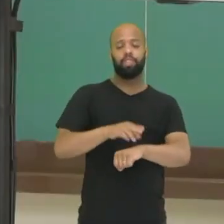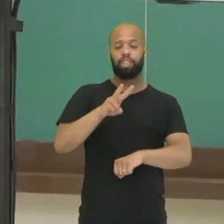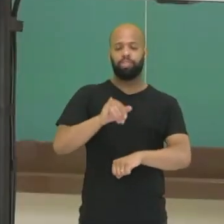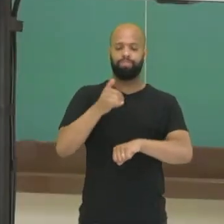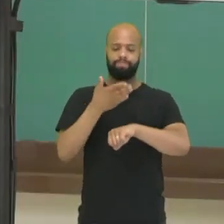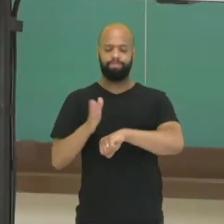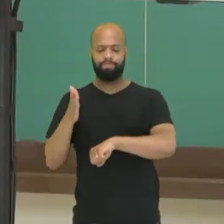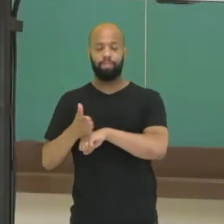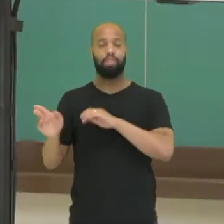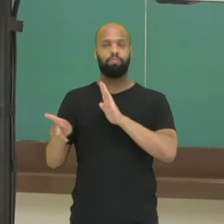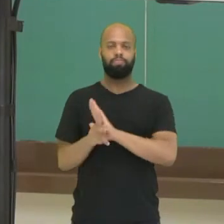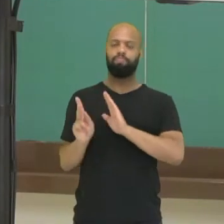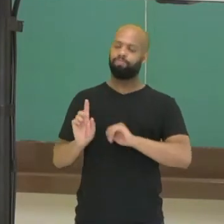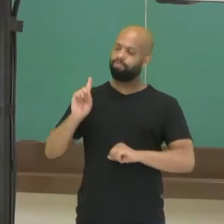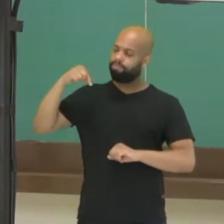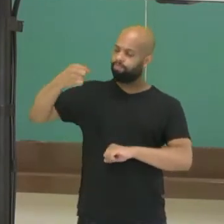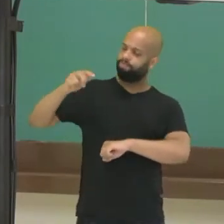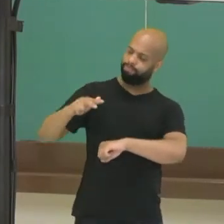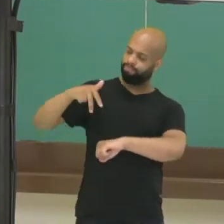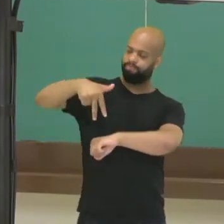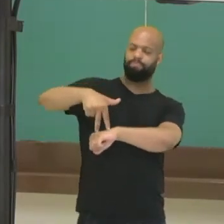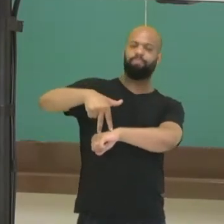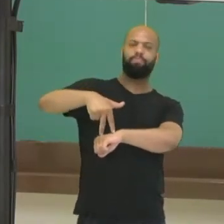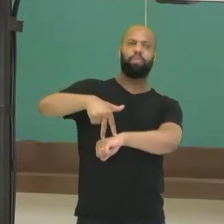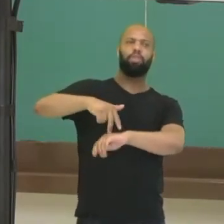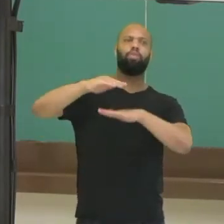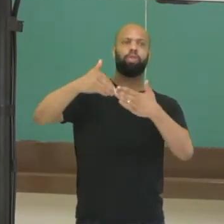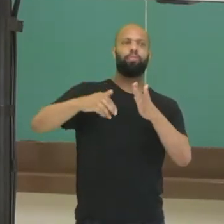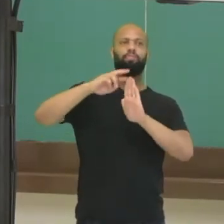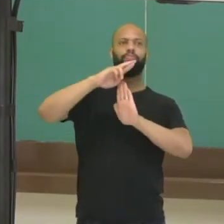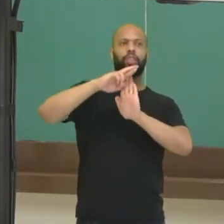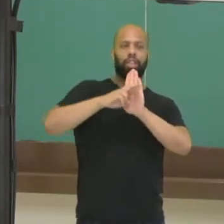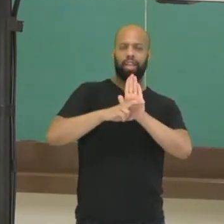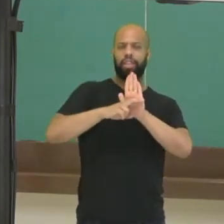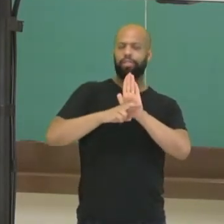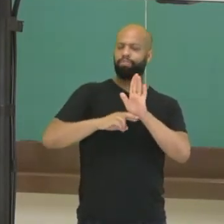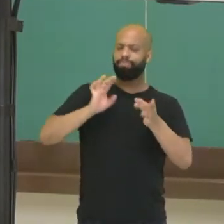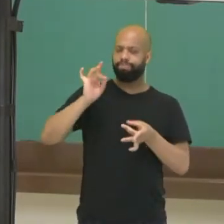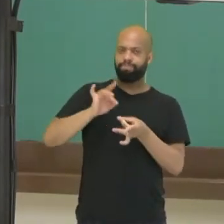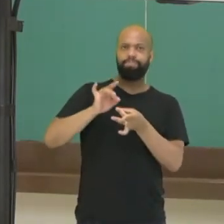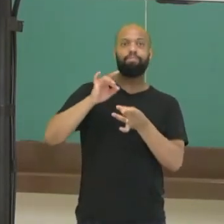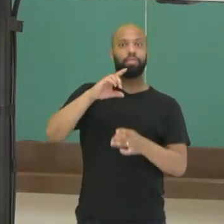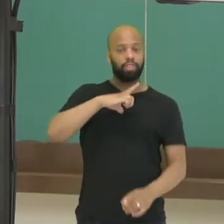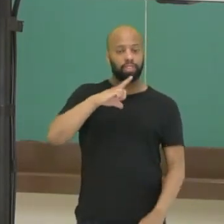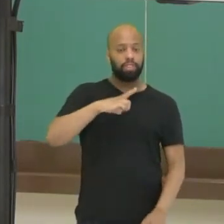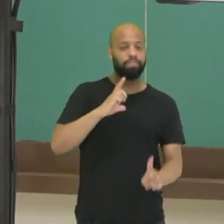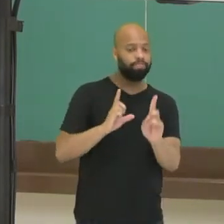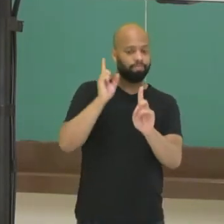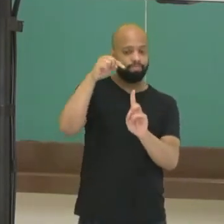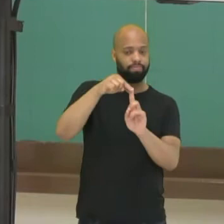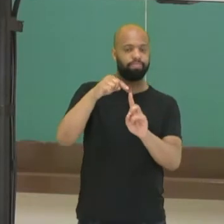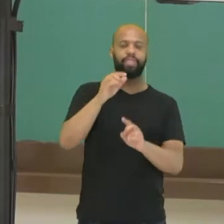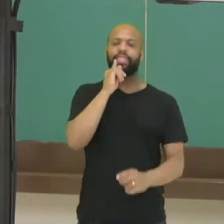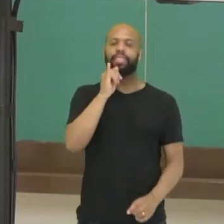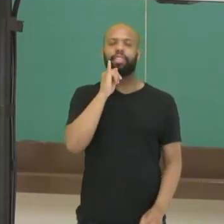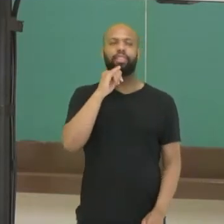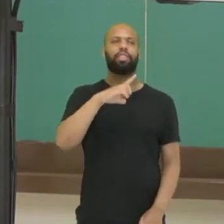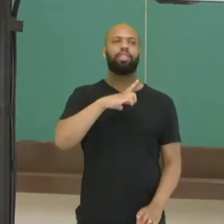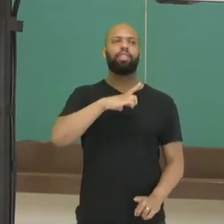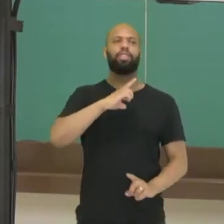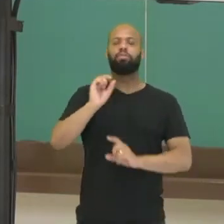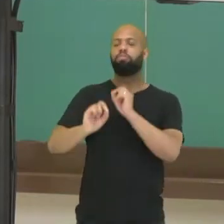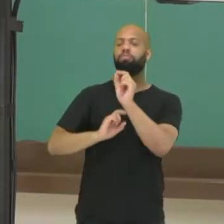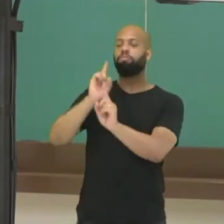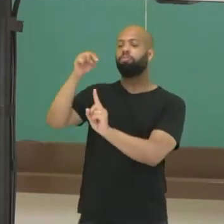para o teatro. Então, são jogos que contêm regras específicas, objetivos específicos. Então, eu posso trabalhar um jogo teatral